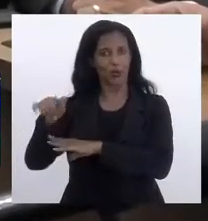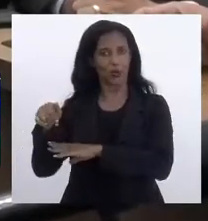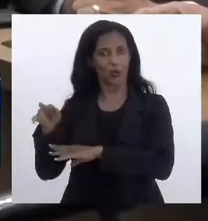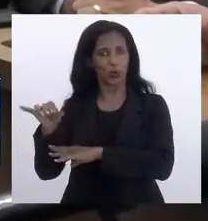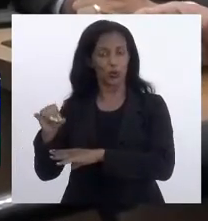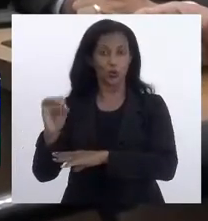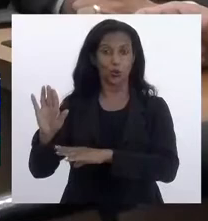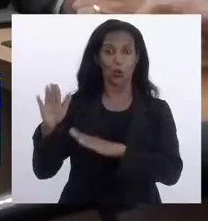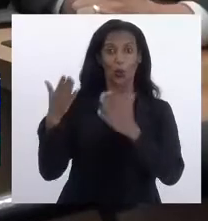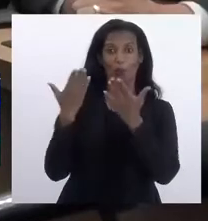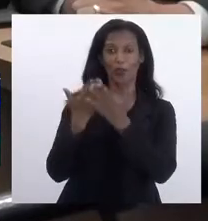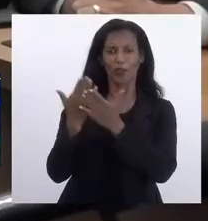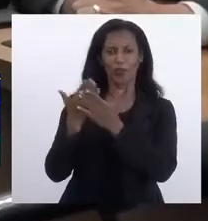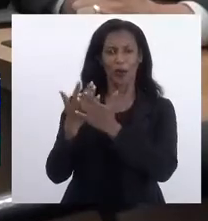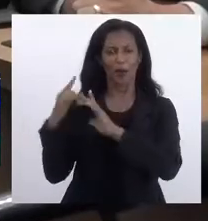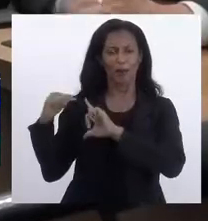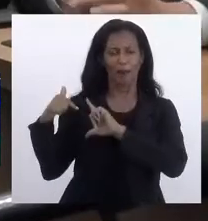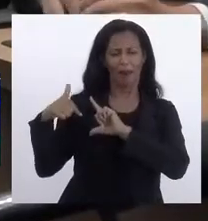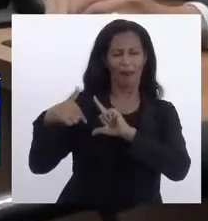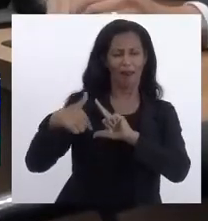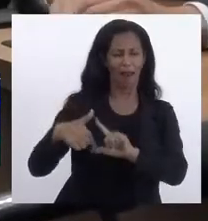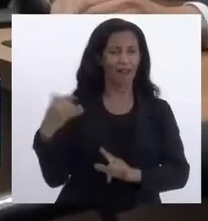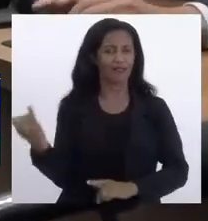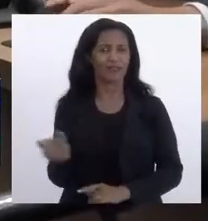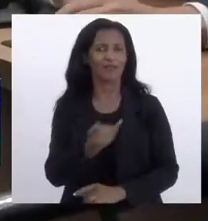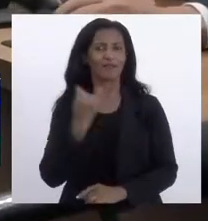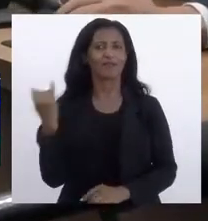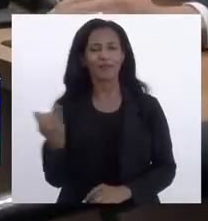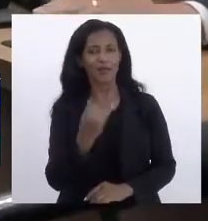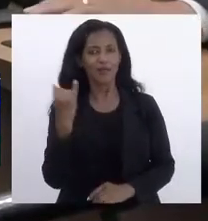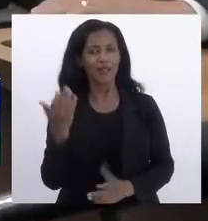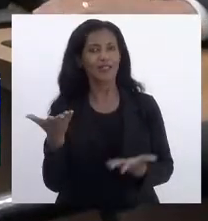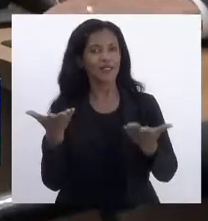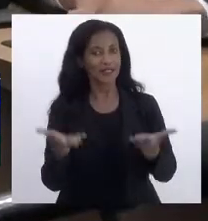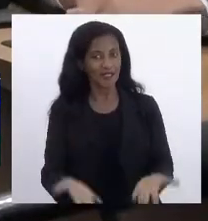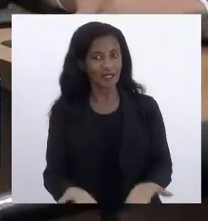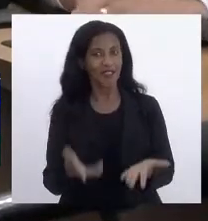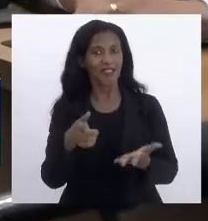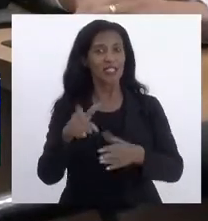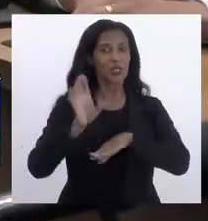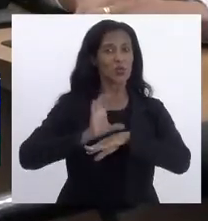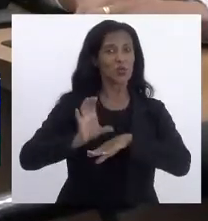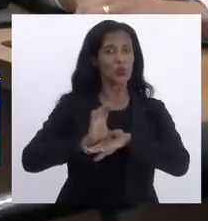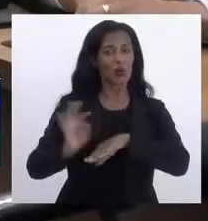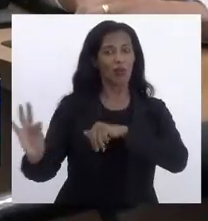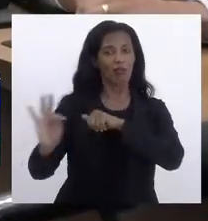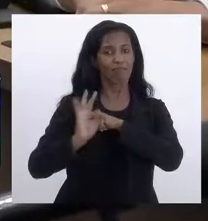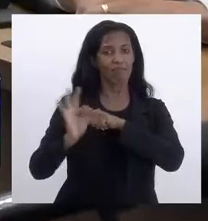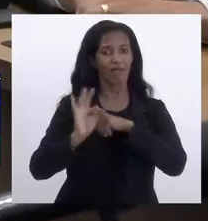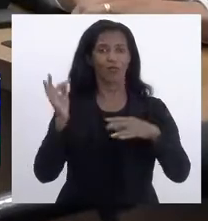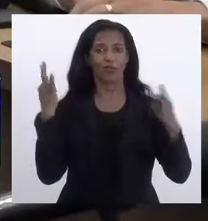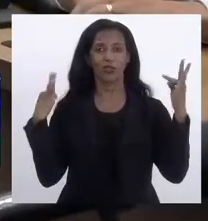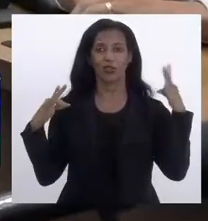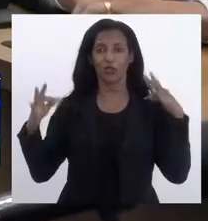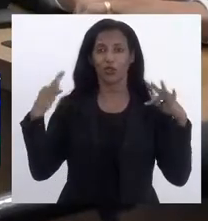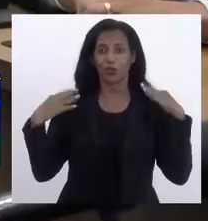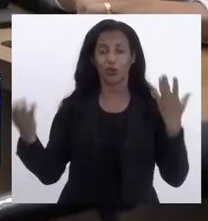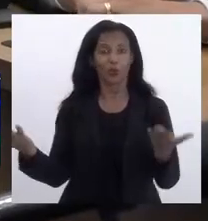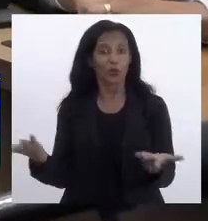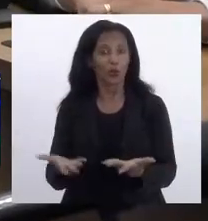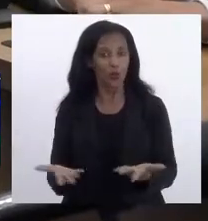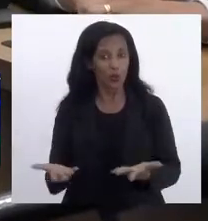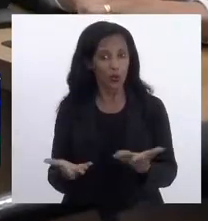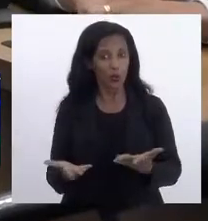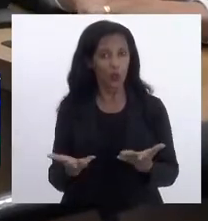senhor presidente, que tem uma tradição importante desse curso técnico de turismo que hoje,